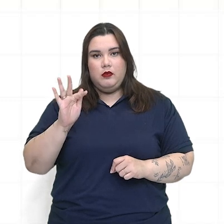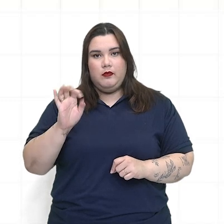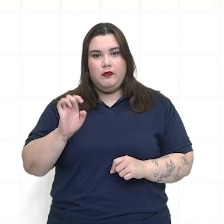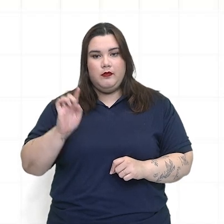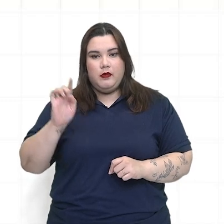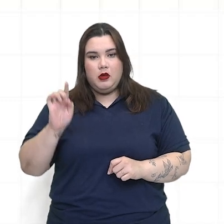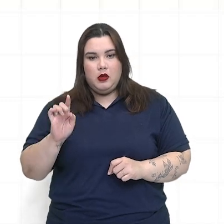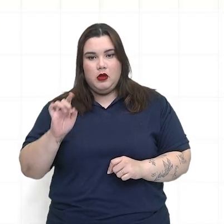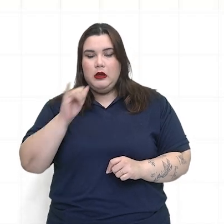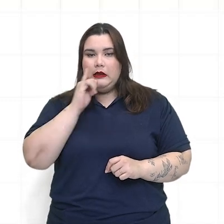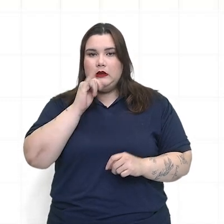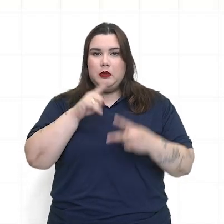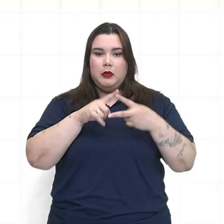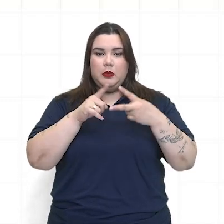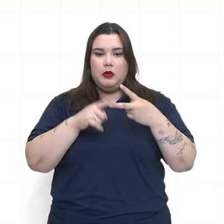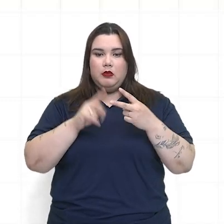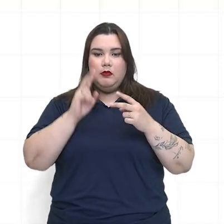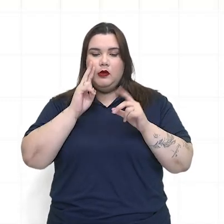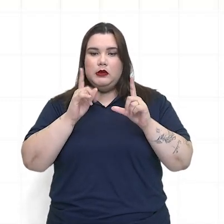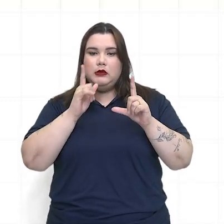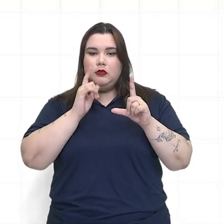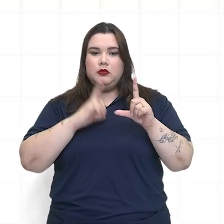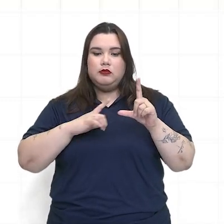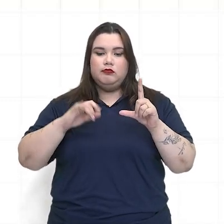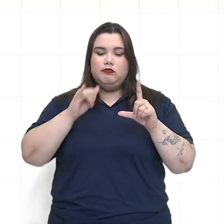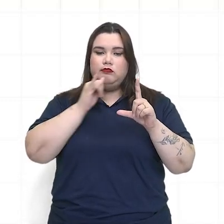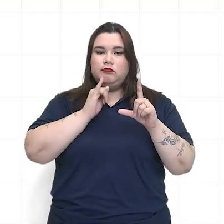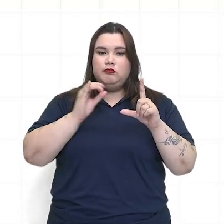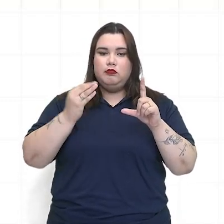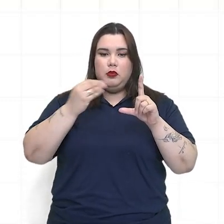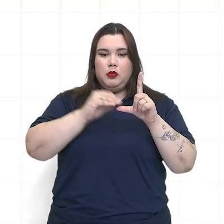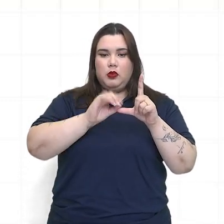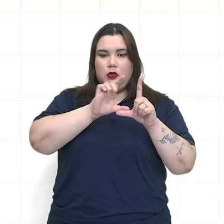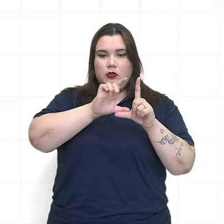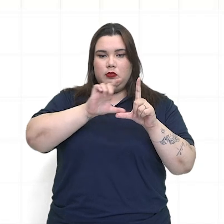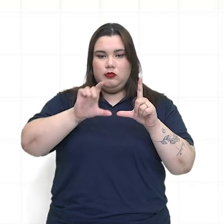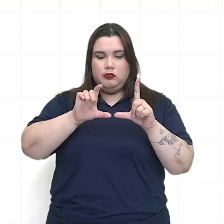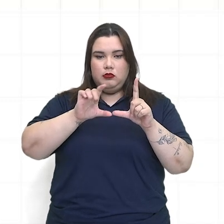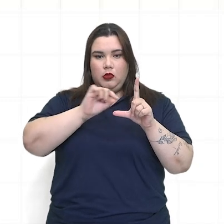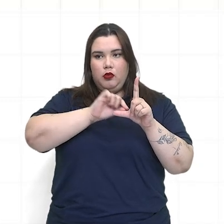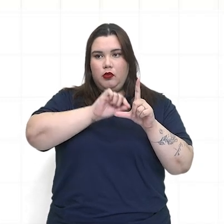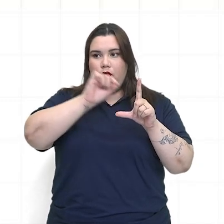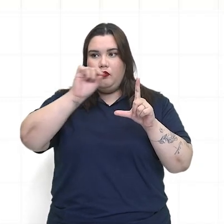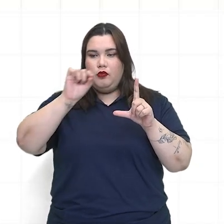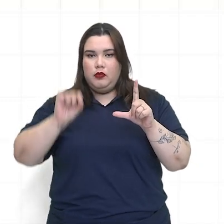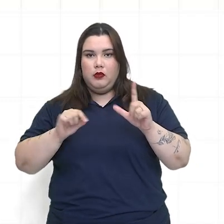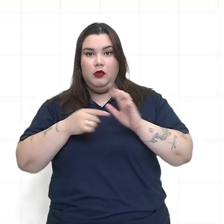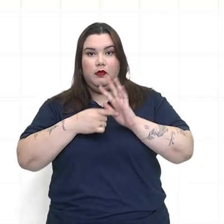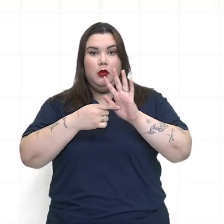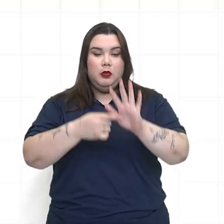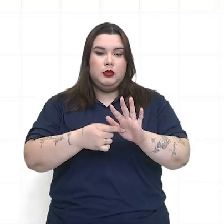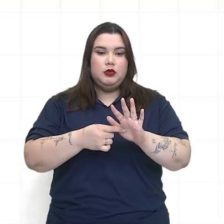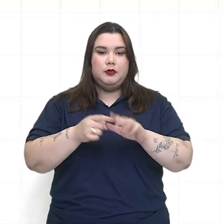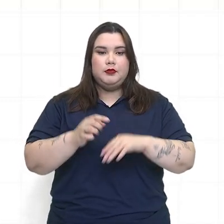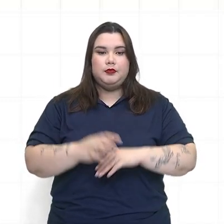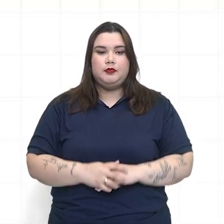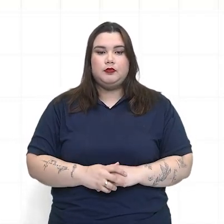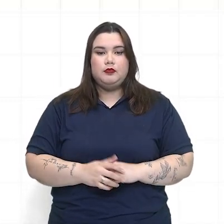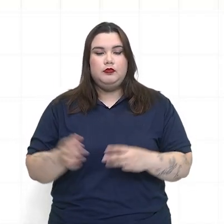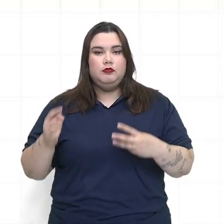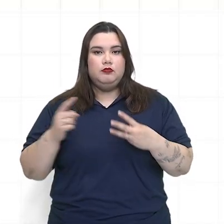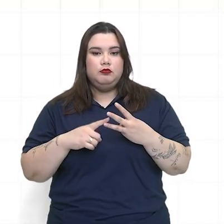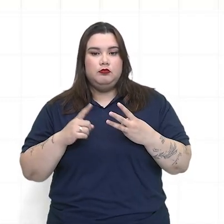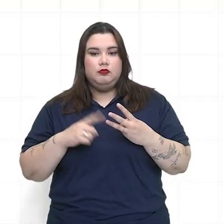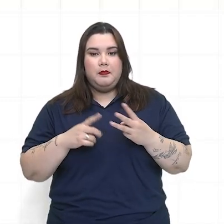transferidor, sobre um dos lados do ângulo. A gente vai já ver tudo isso para vocês entenderem melhor.